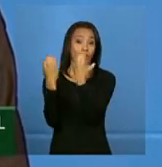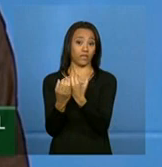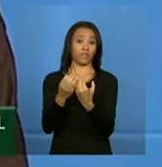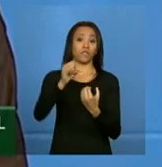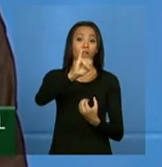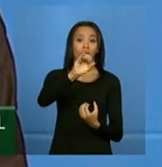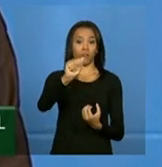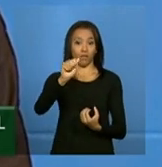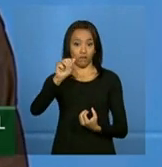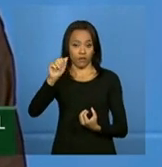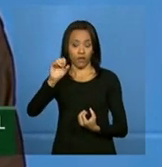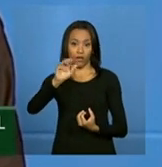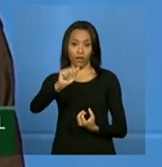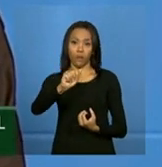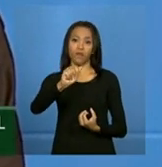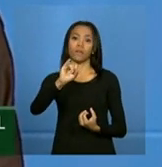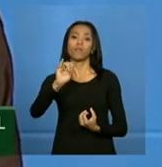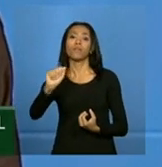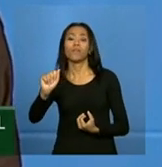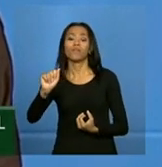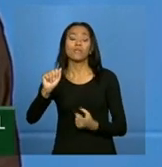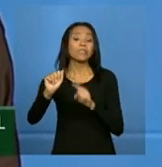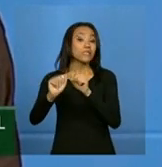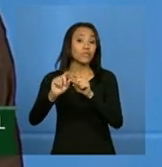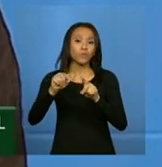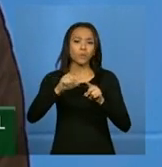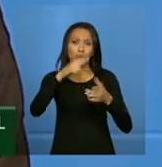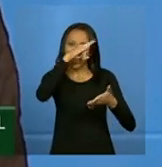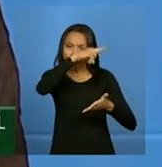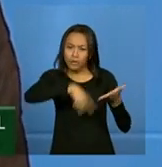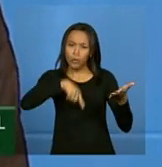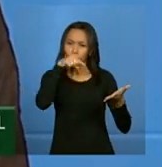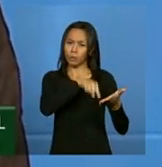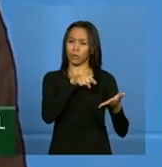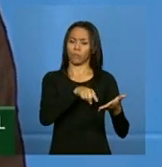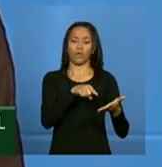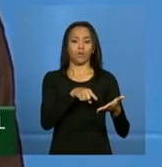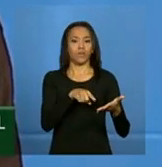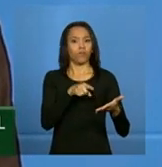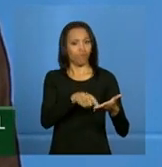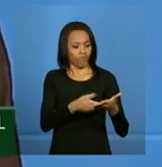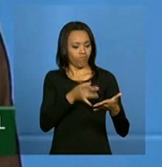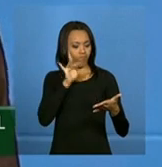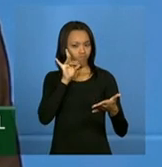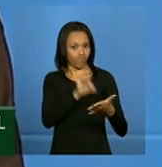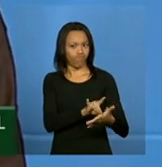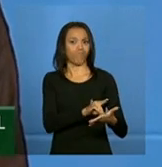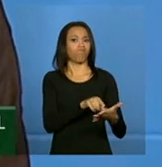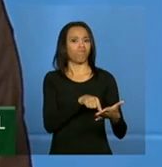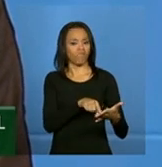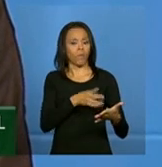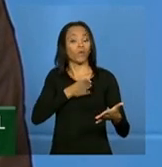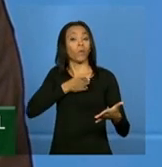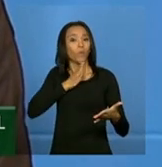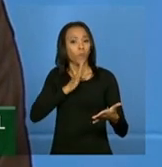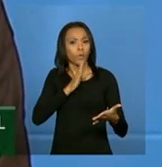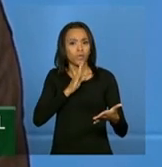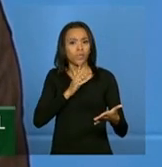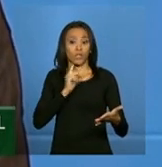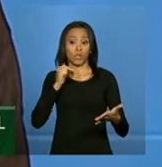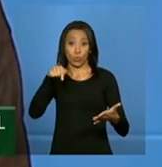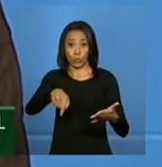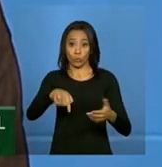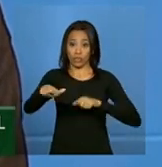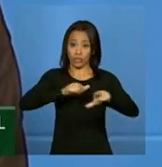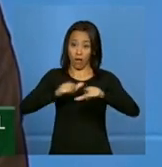social. Isso nos forneceu realmente um documento autorizativo, reconhecendo que o trabalho